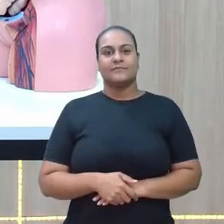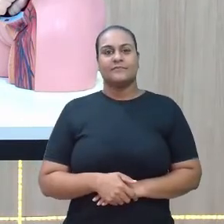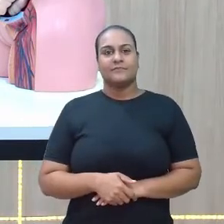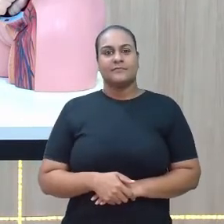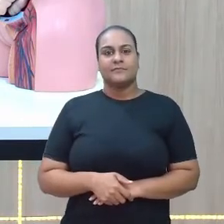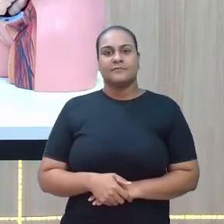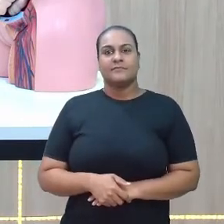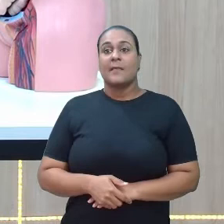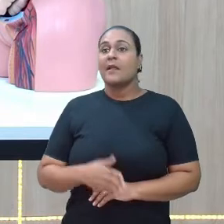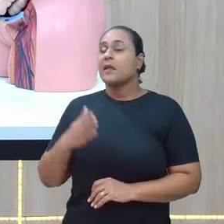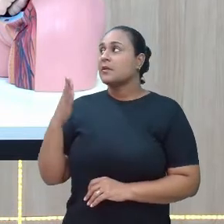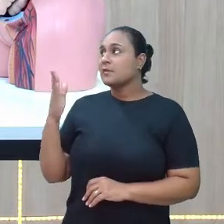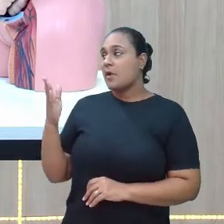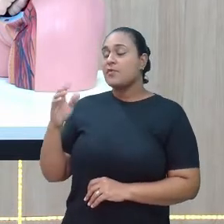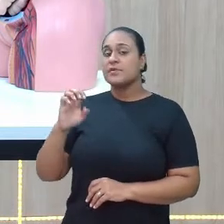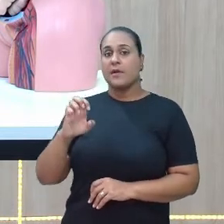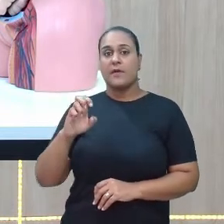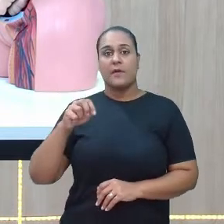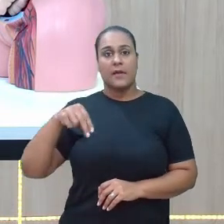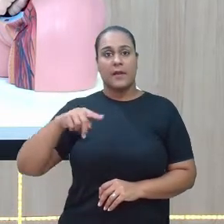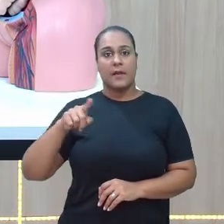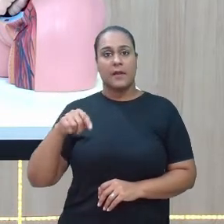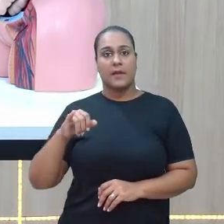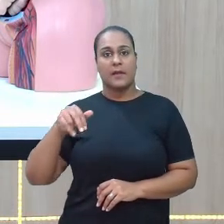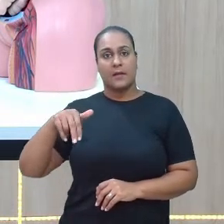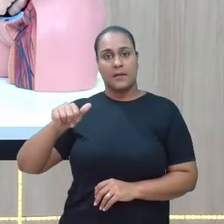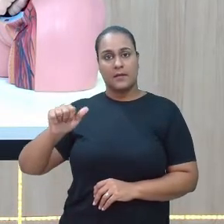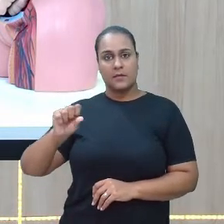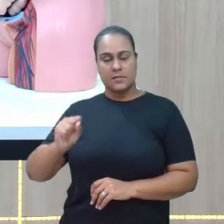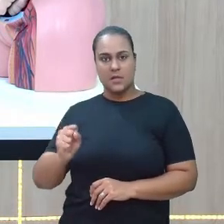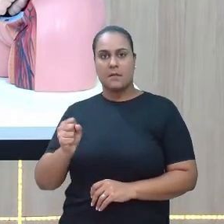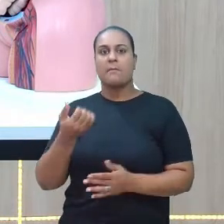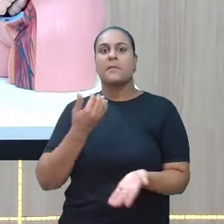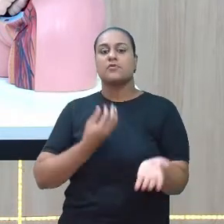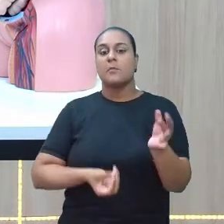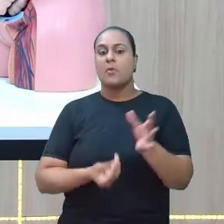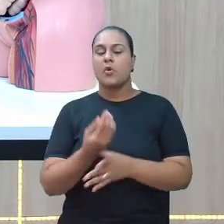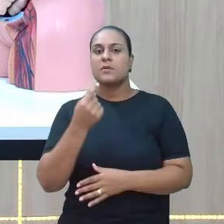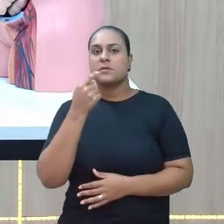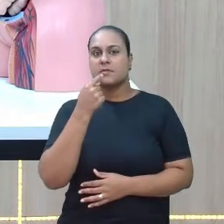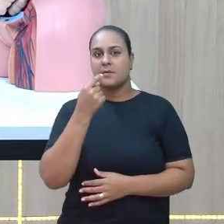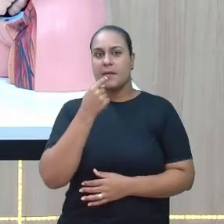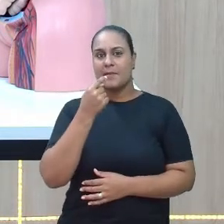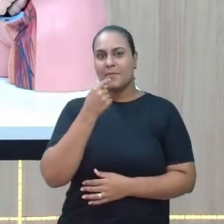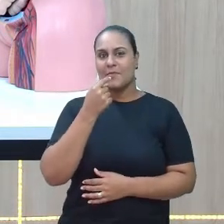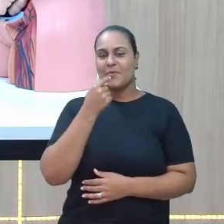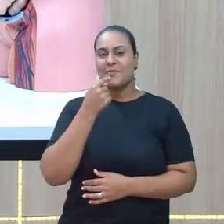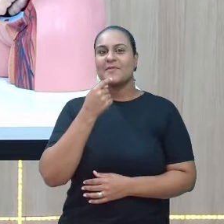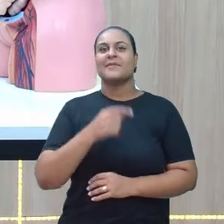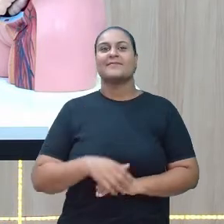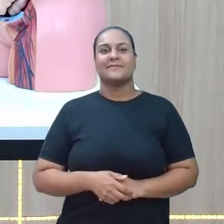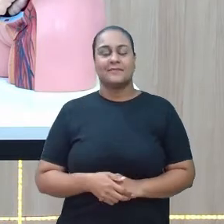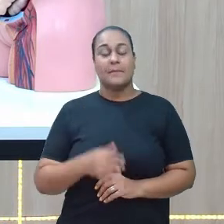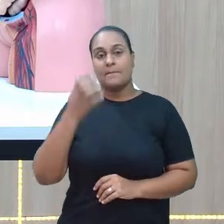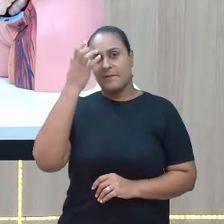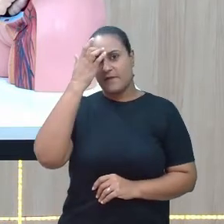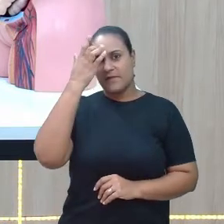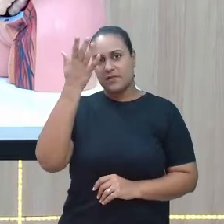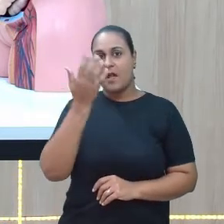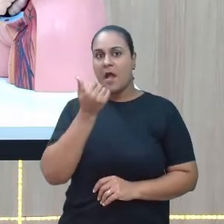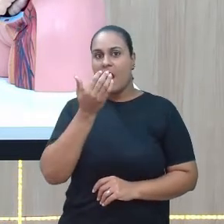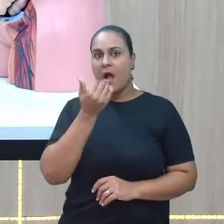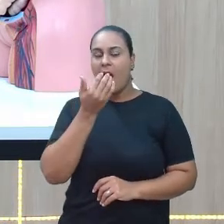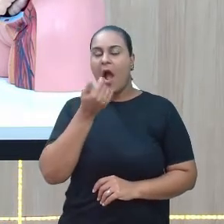Essas substâncias são enzimas também produzidas na boca, né, pelas glândulas salivares também, para facilitar